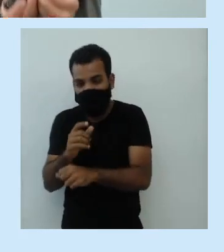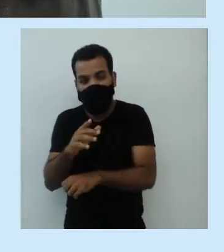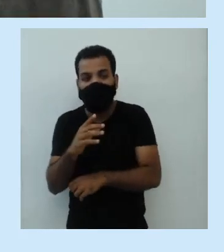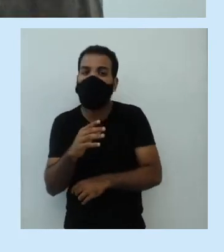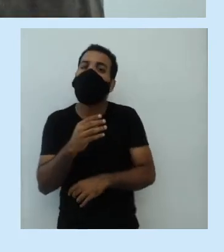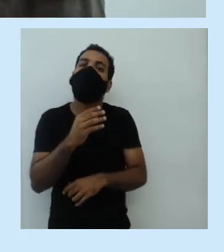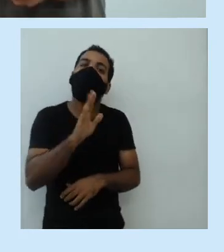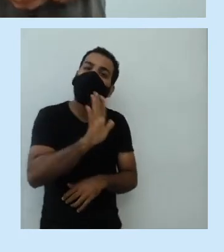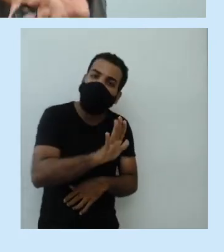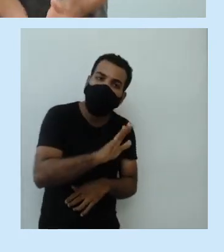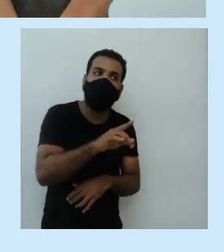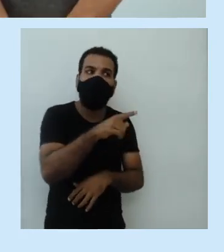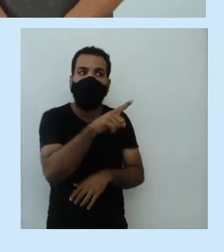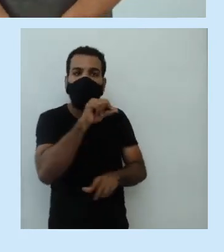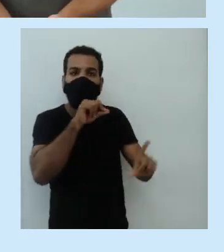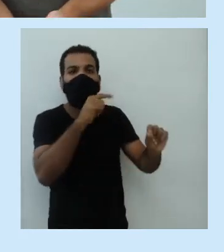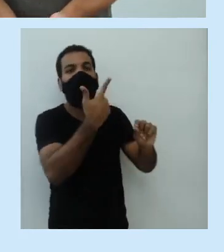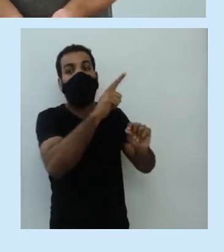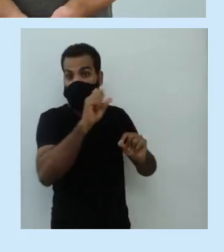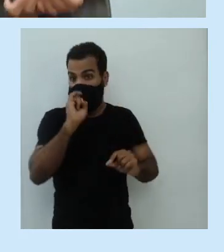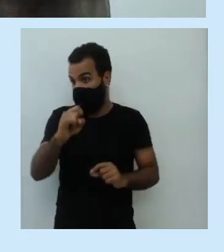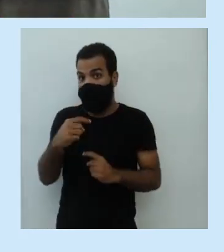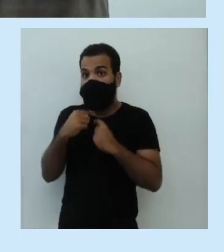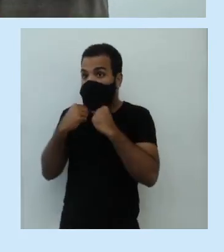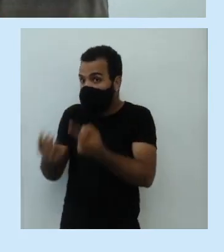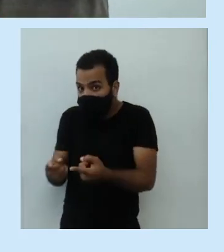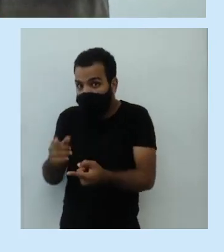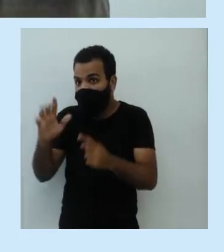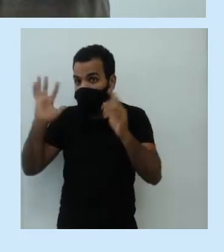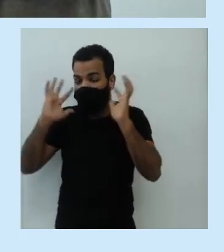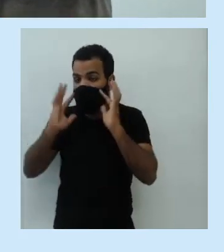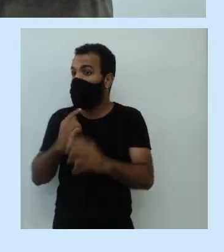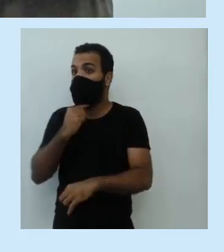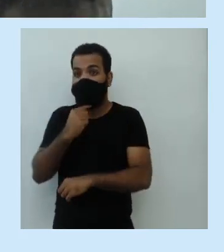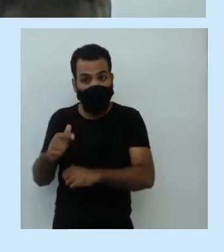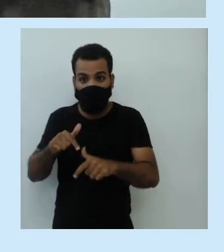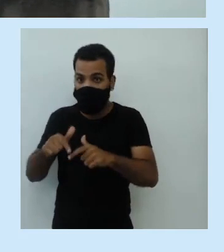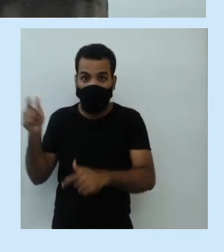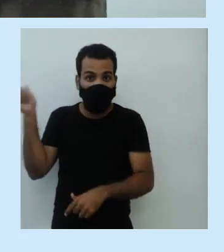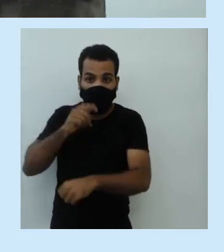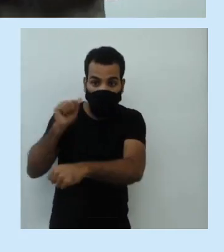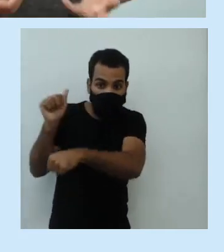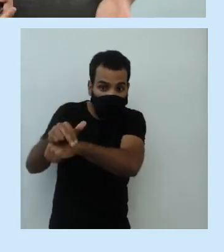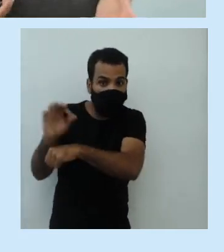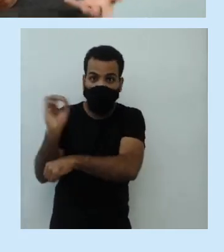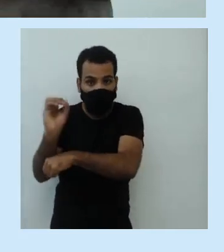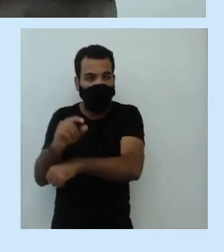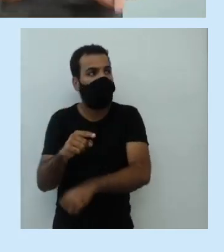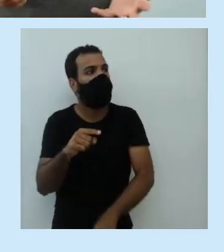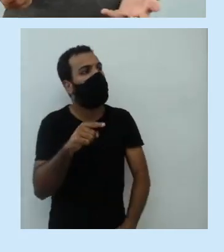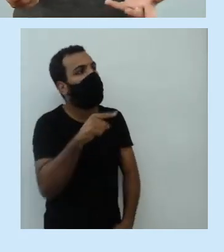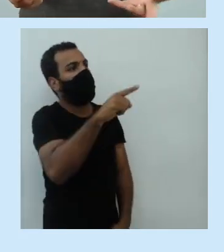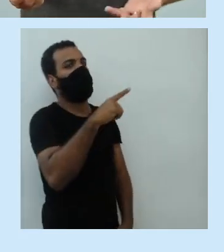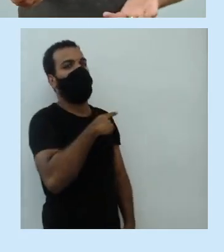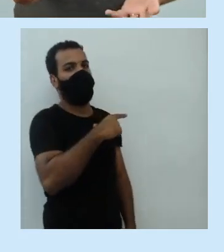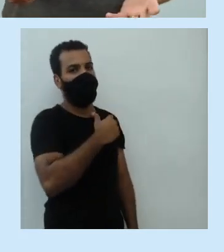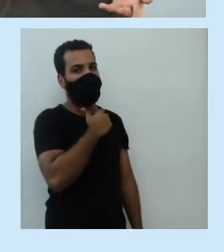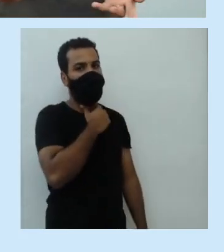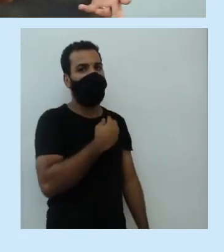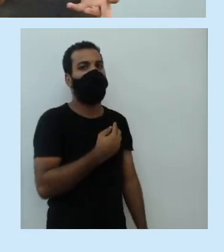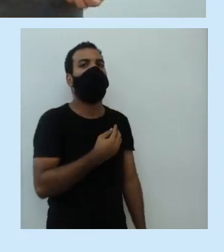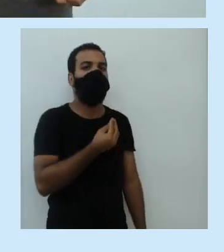outras profissões para que você possa ter possibilidades diversas na sua